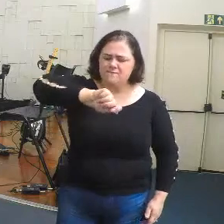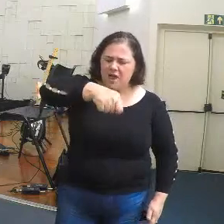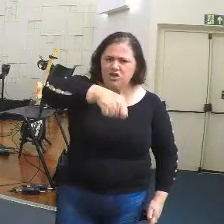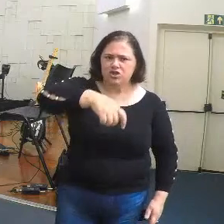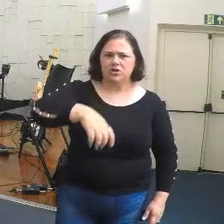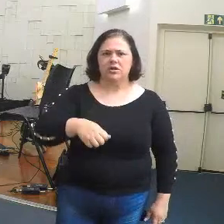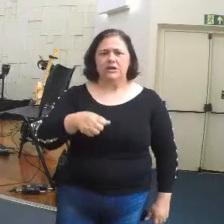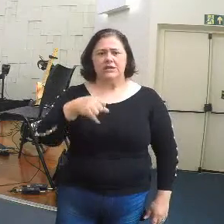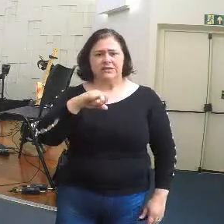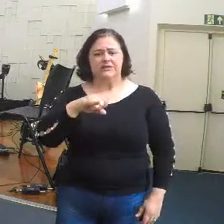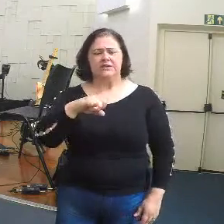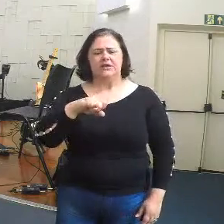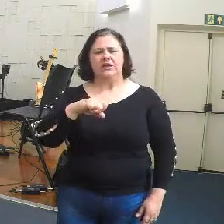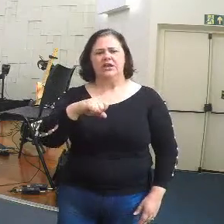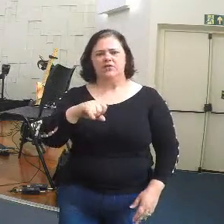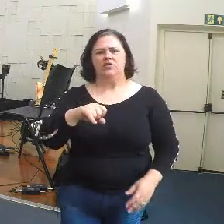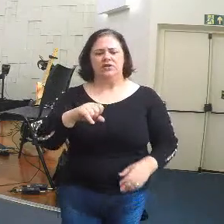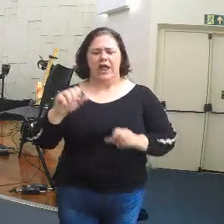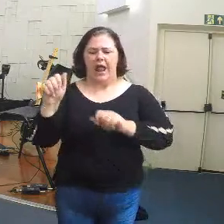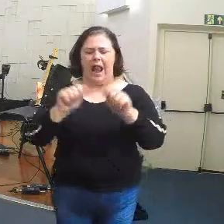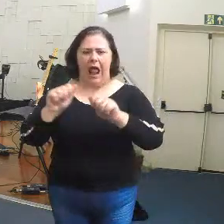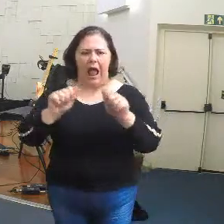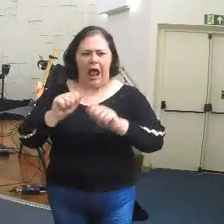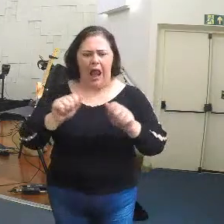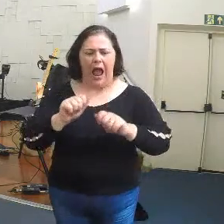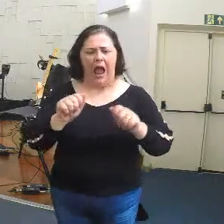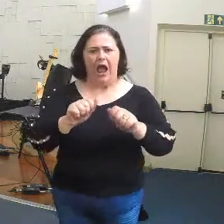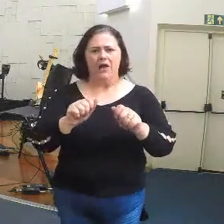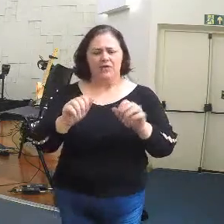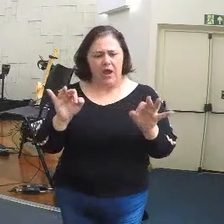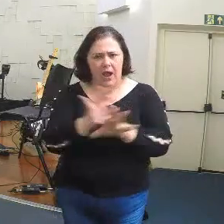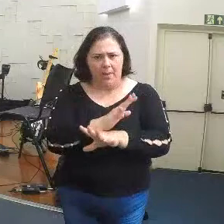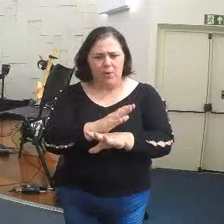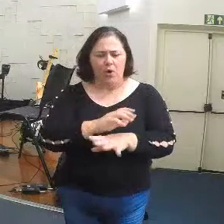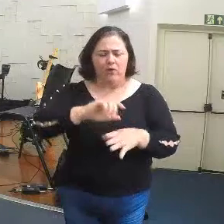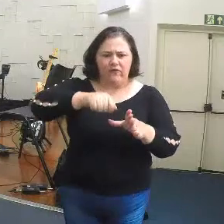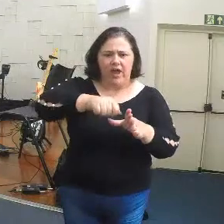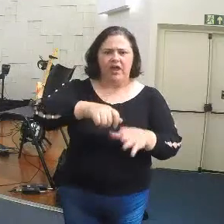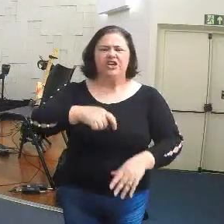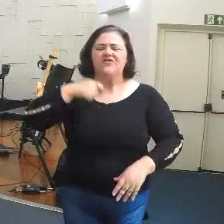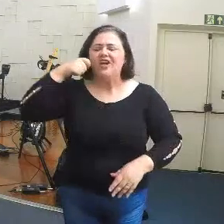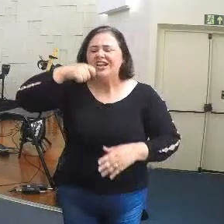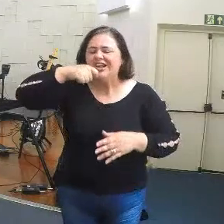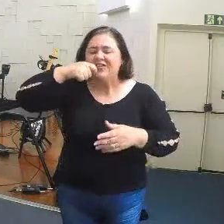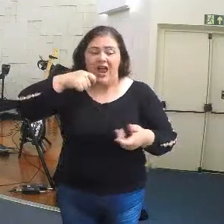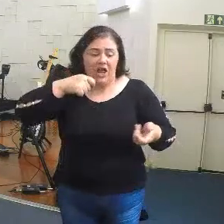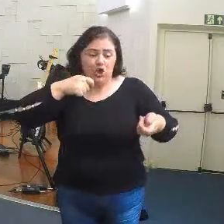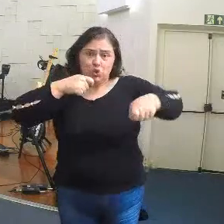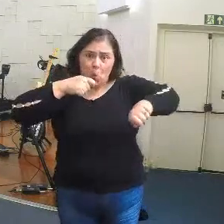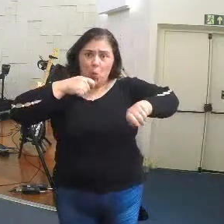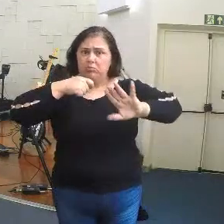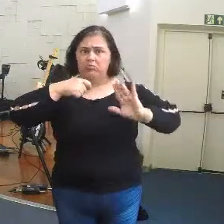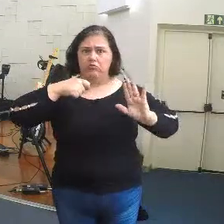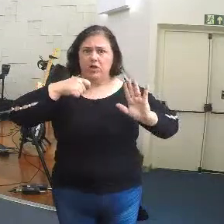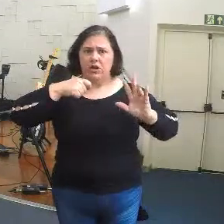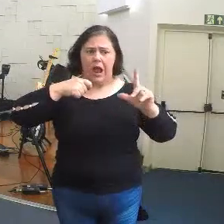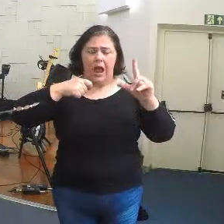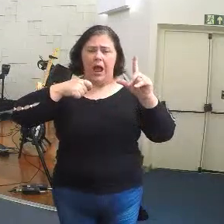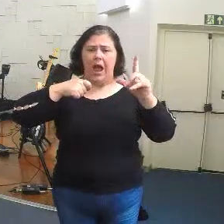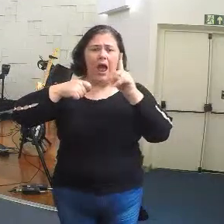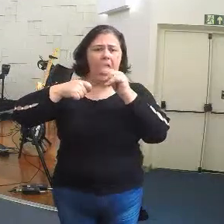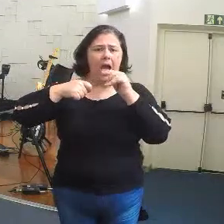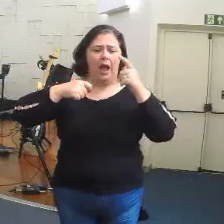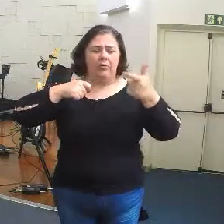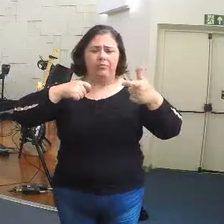você vai lavar a sua bicicleta, alguma coisa assim, não está usando a água, fecha a torneira. Se você vai escovar os dentes, quando estiver escovando, fecha a torneira. E ficava, fecha a torneira, fecha a